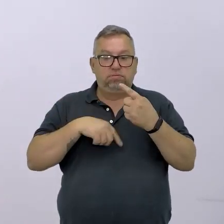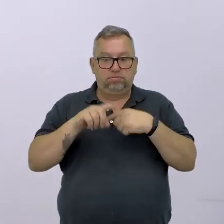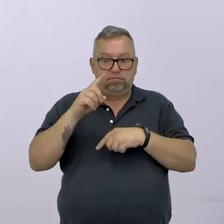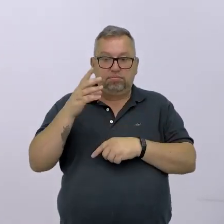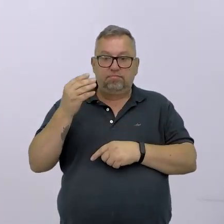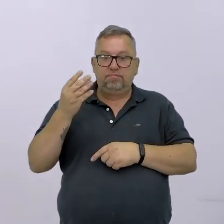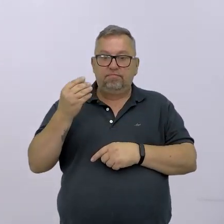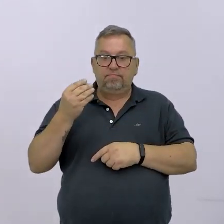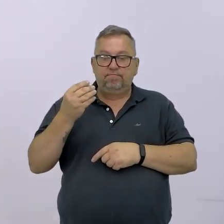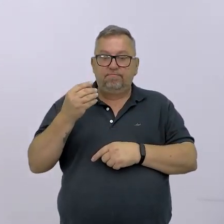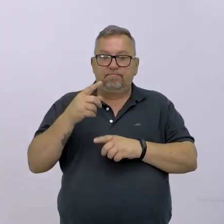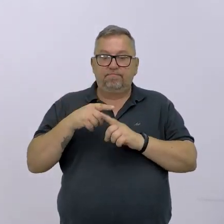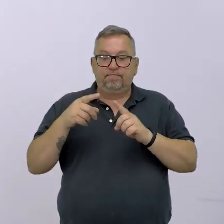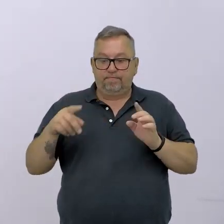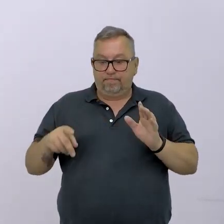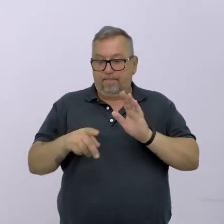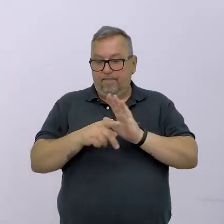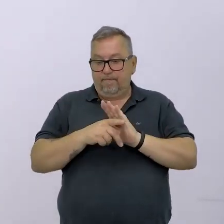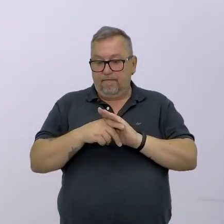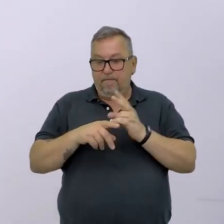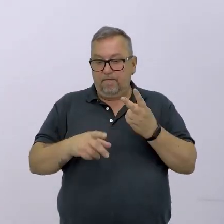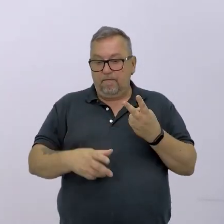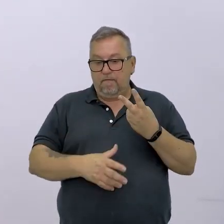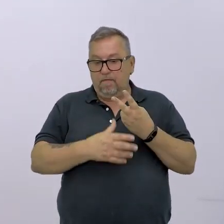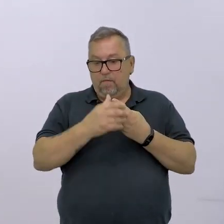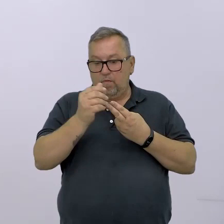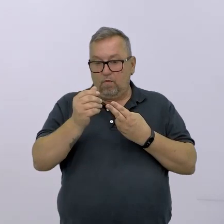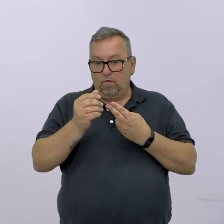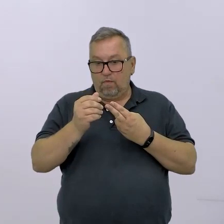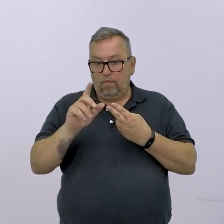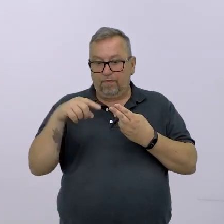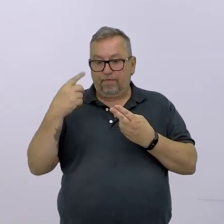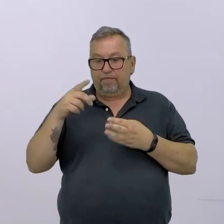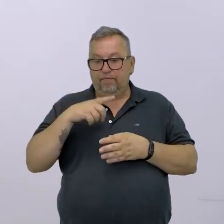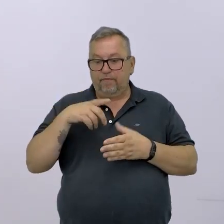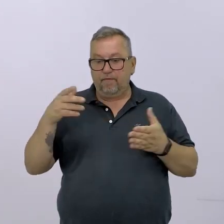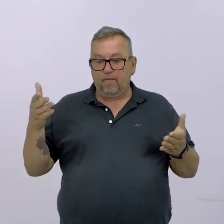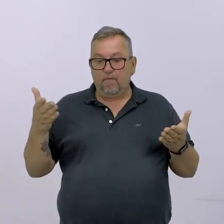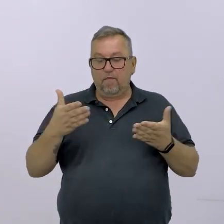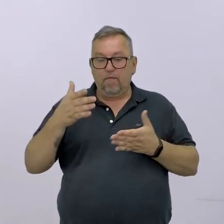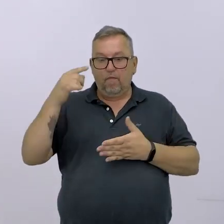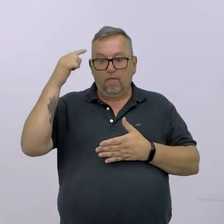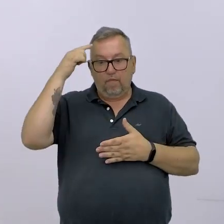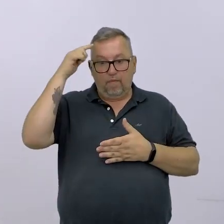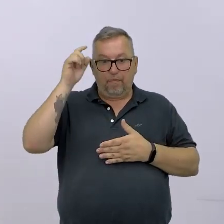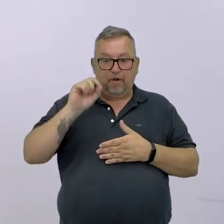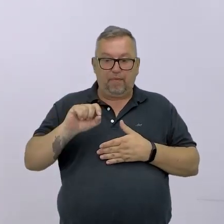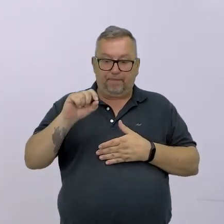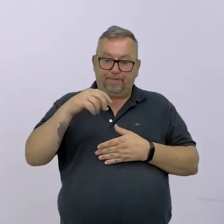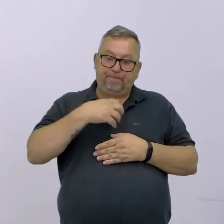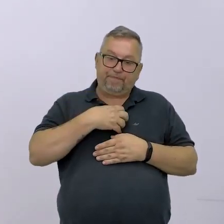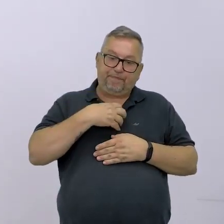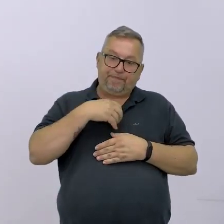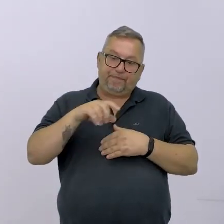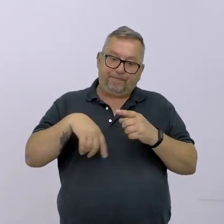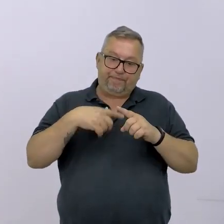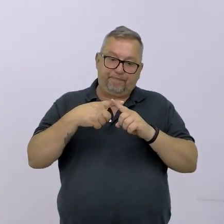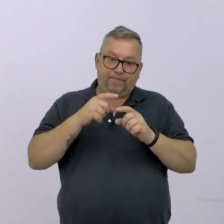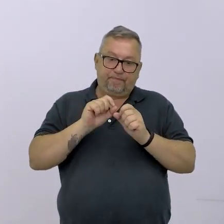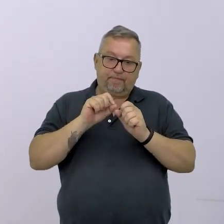em relação a esse dualismo, ou seja, nós estamos agora pensando de um modo